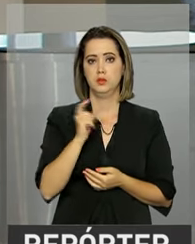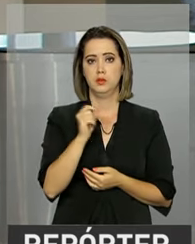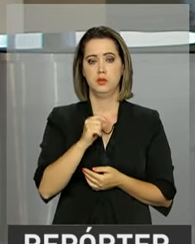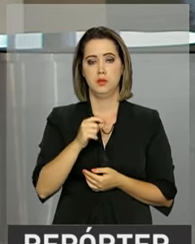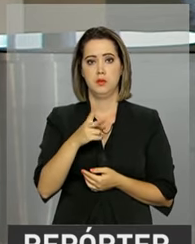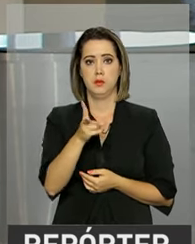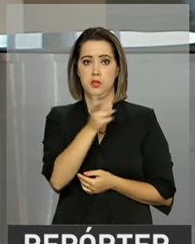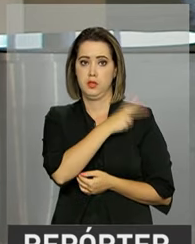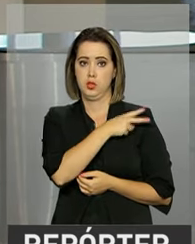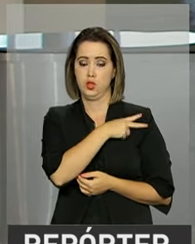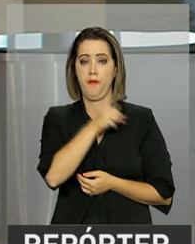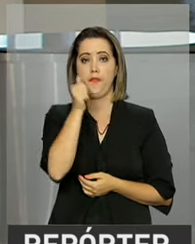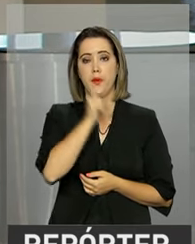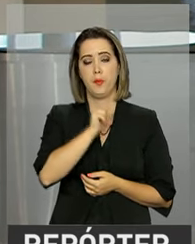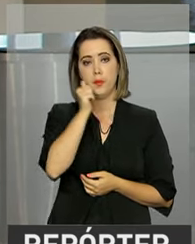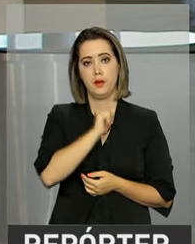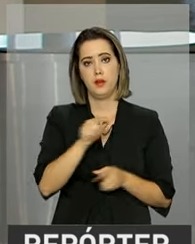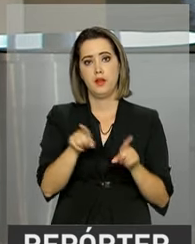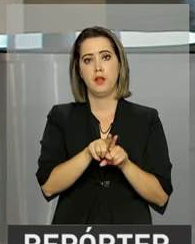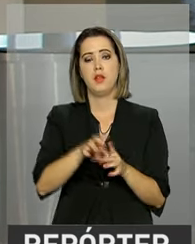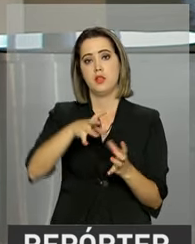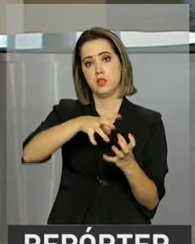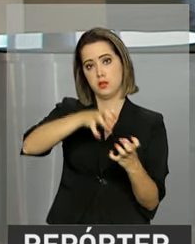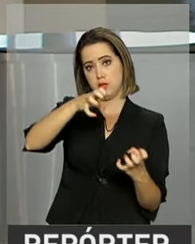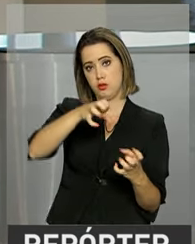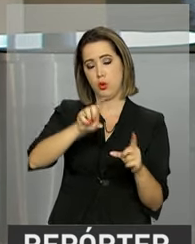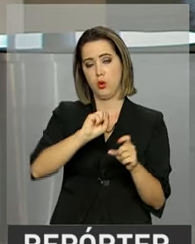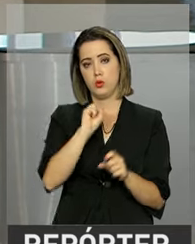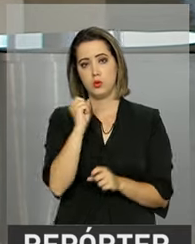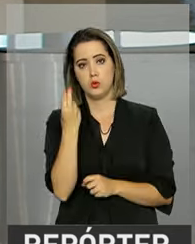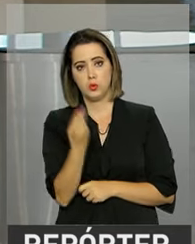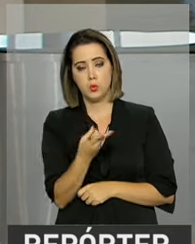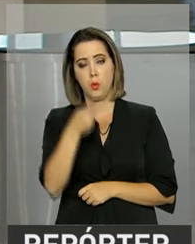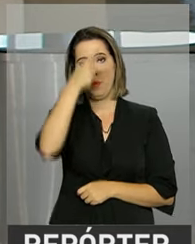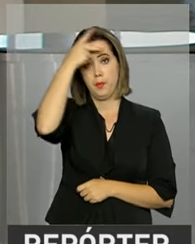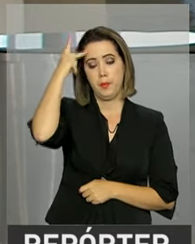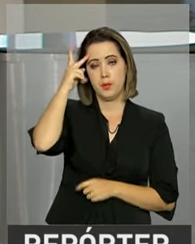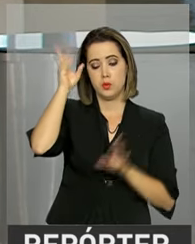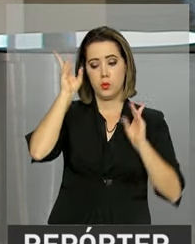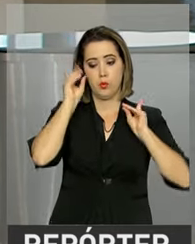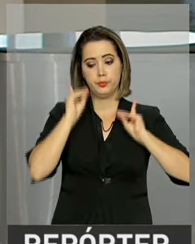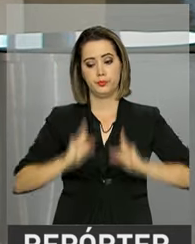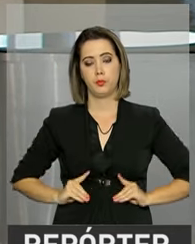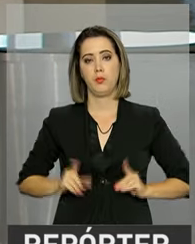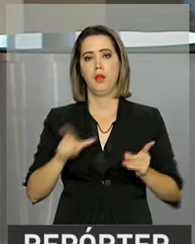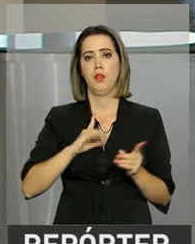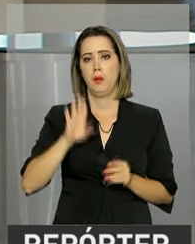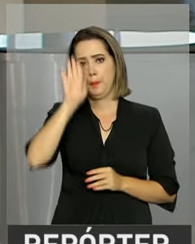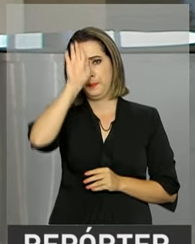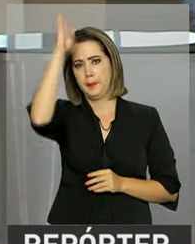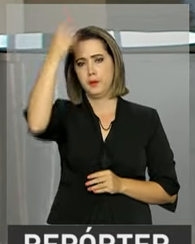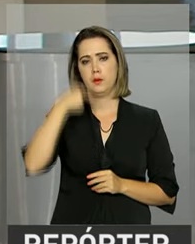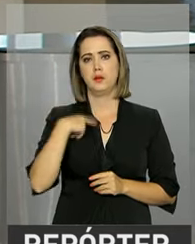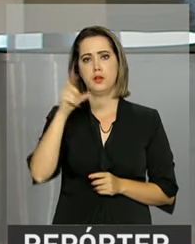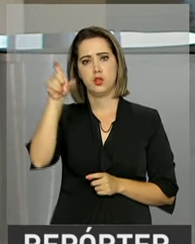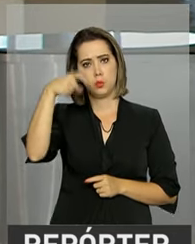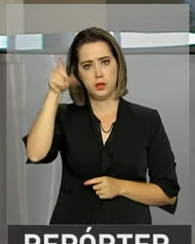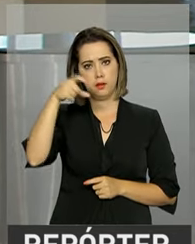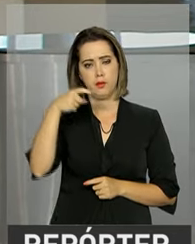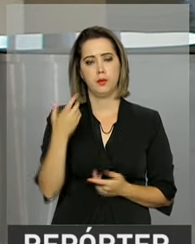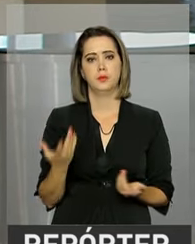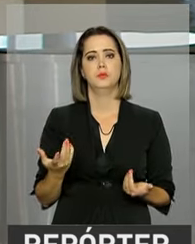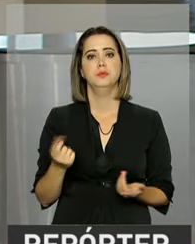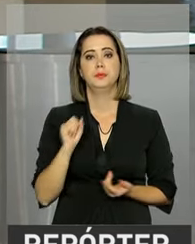che che do Lar mulheres além de idosos ou pessoas com deficiência terão prioridade na obtenção do cartão